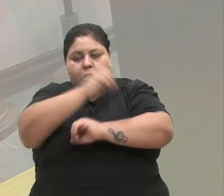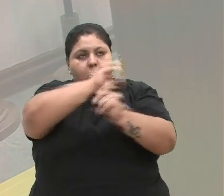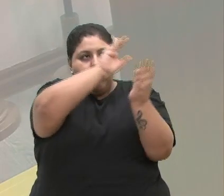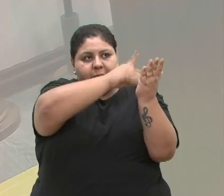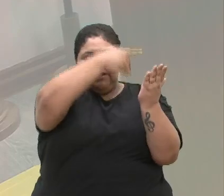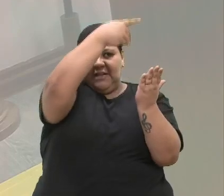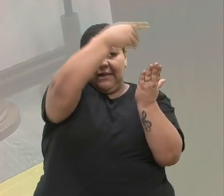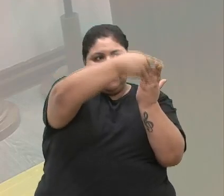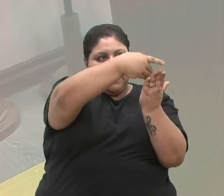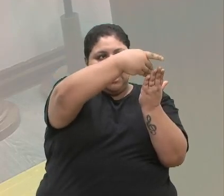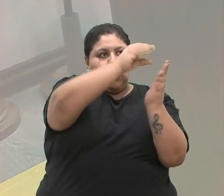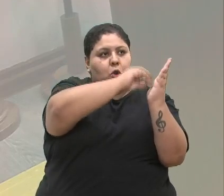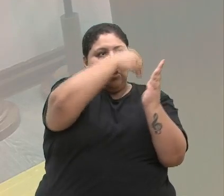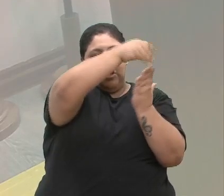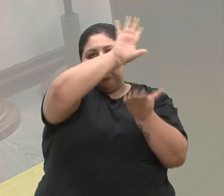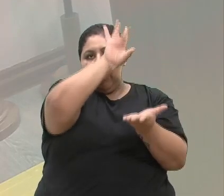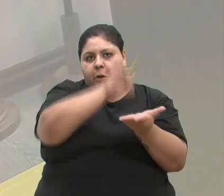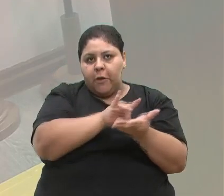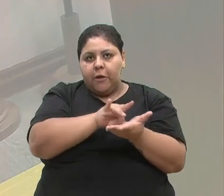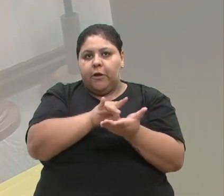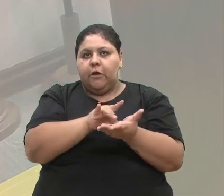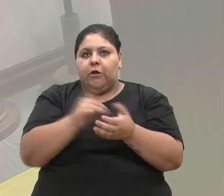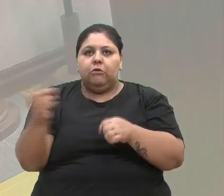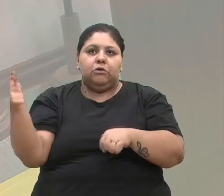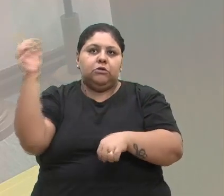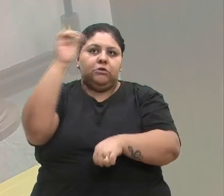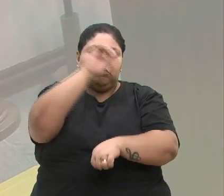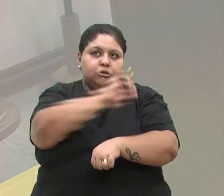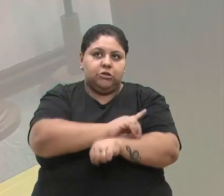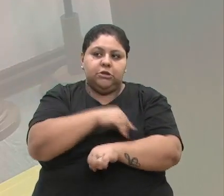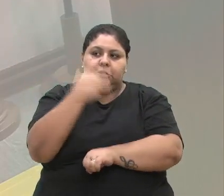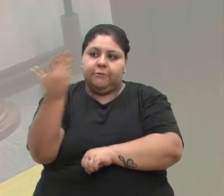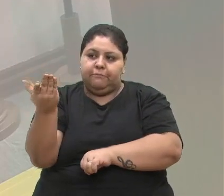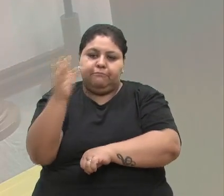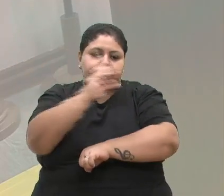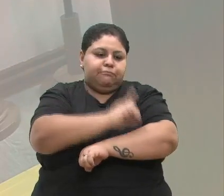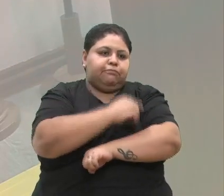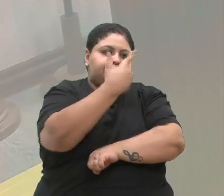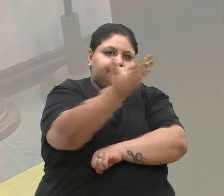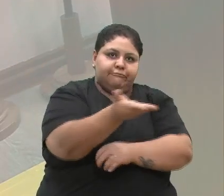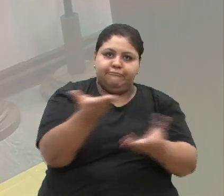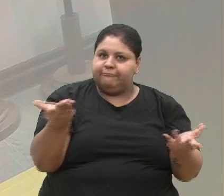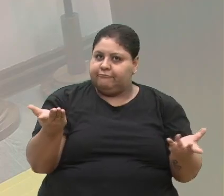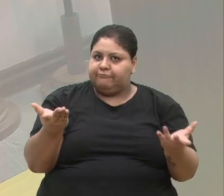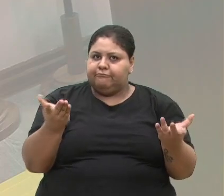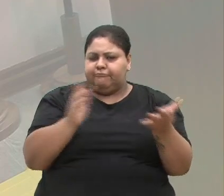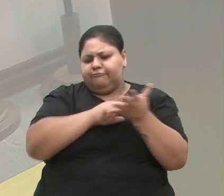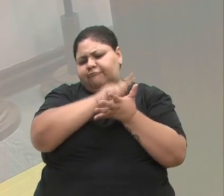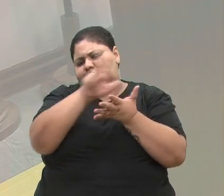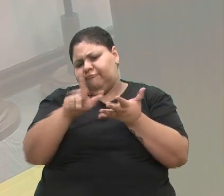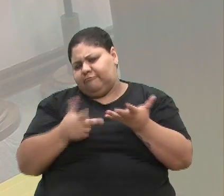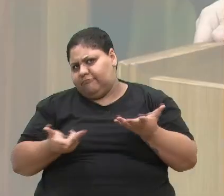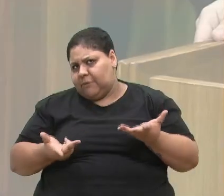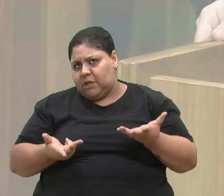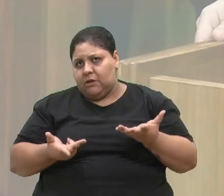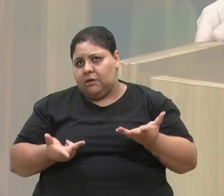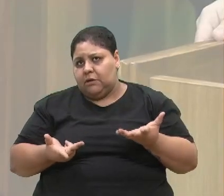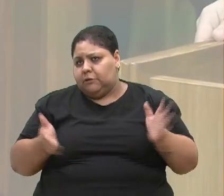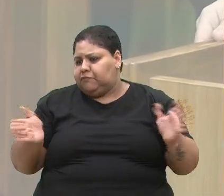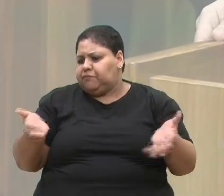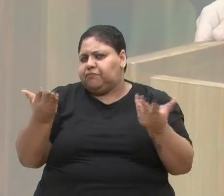do município, dia disso, dia daquilo, né? A maioria dos projetos aqui